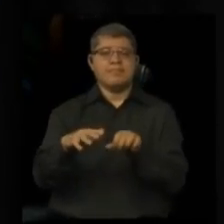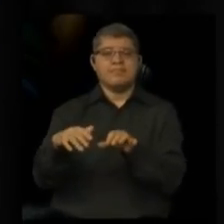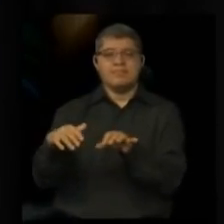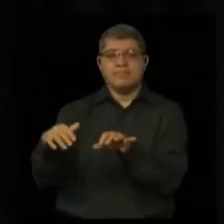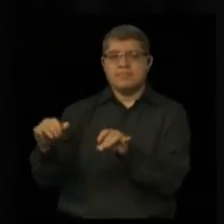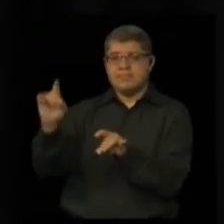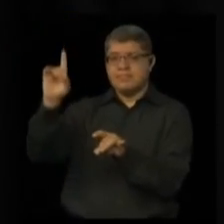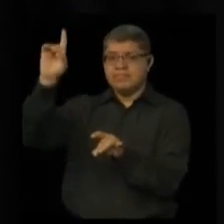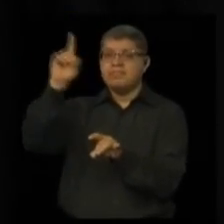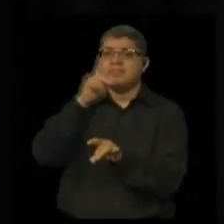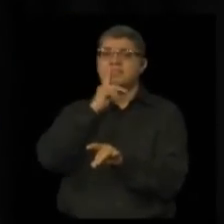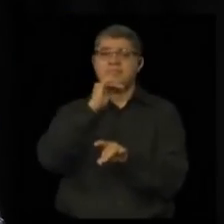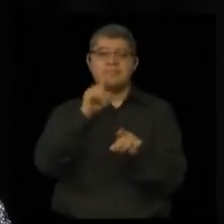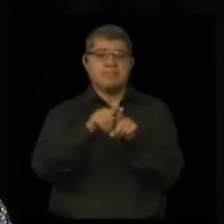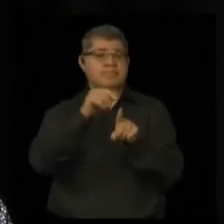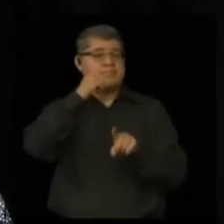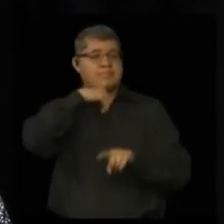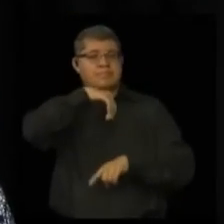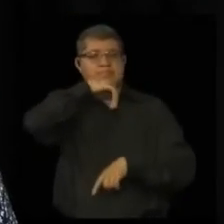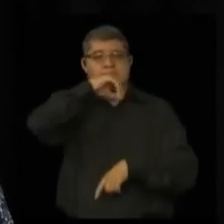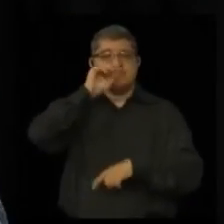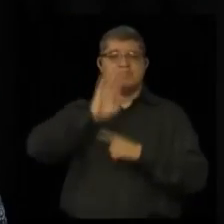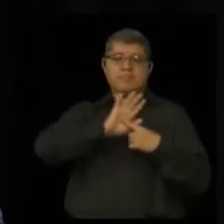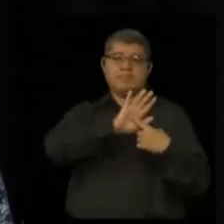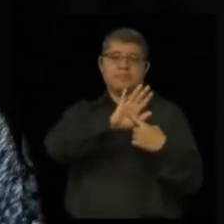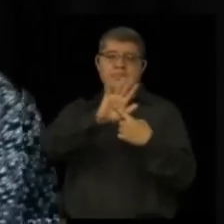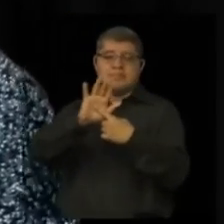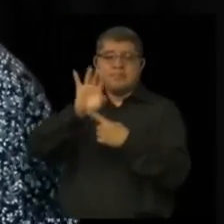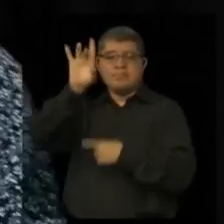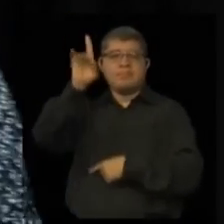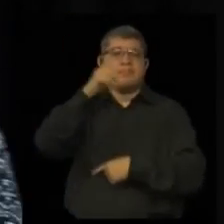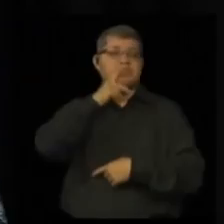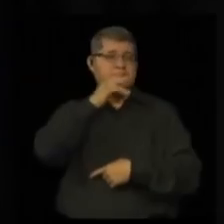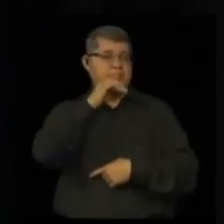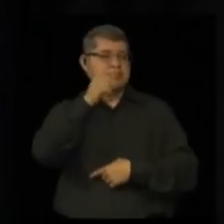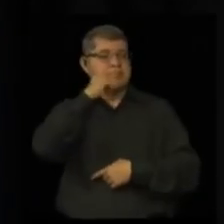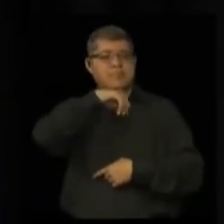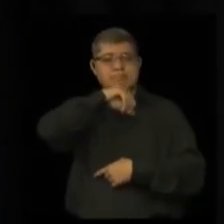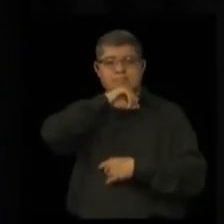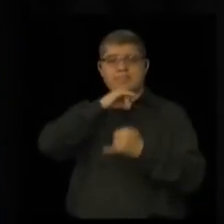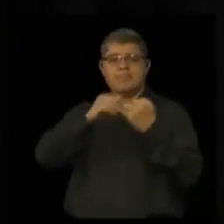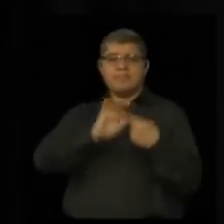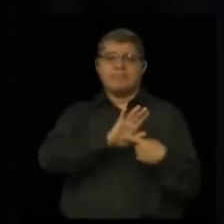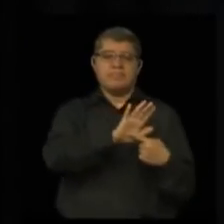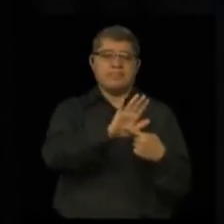bah. Deus é pai e a mãe aparecer. Se Deus é pai e a mãe